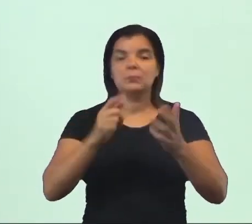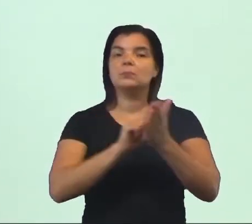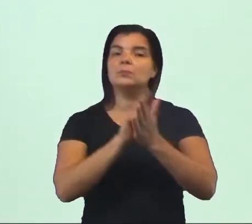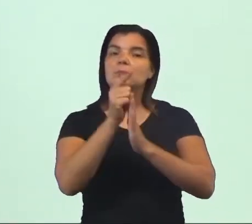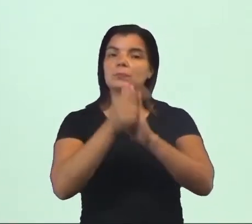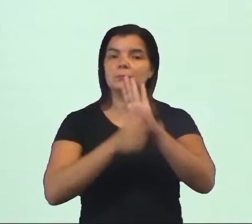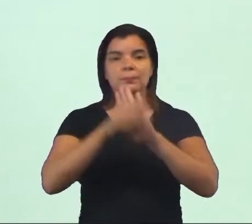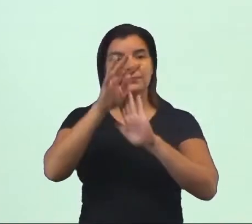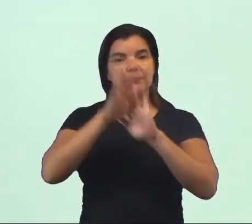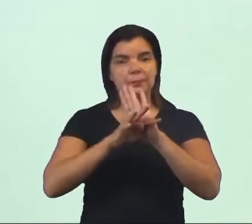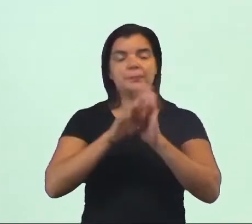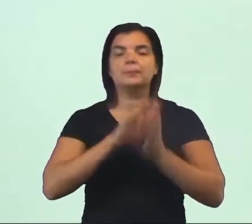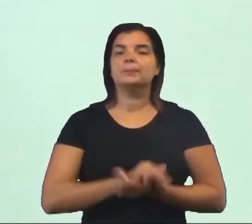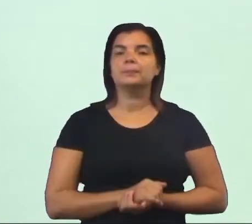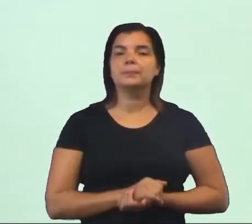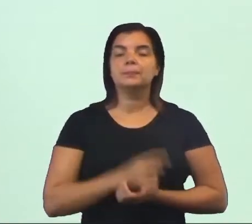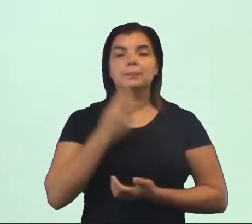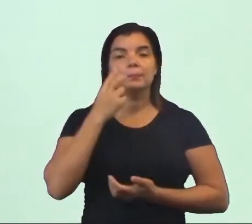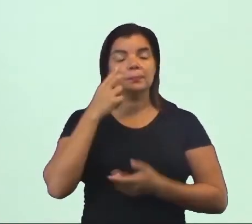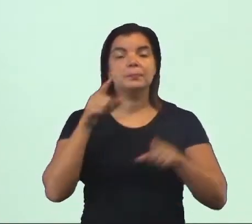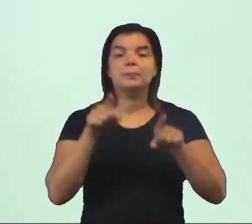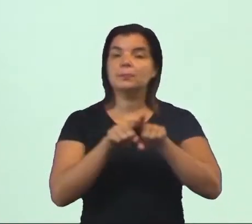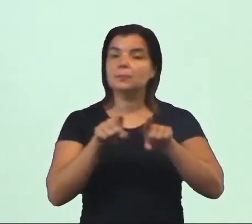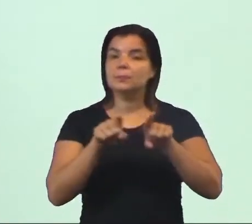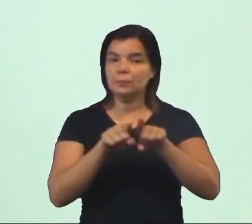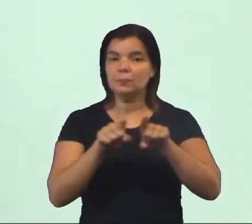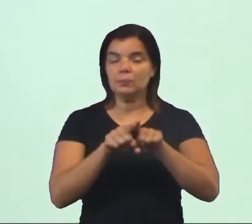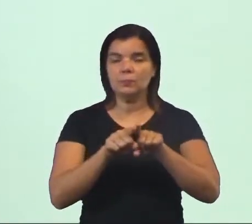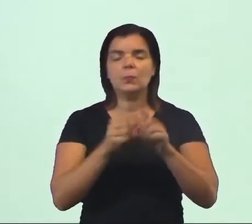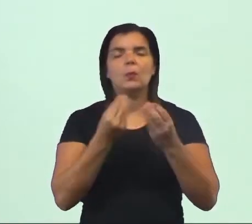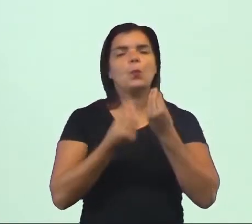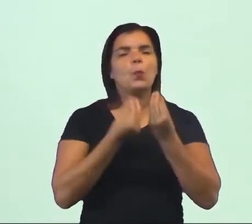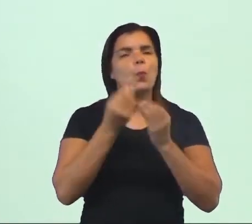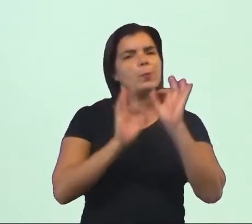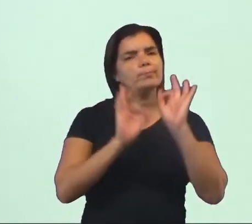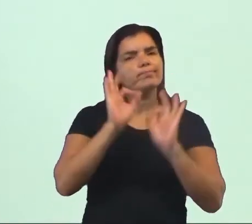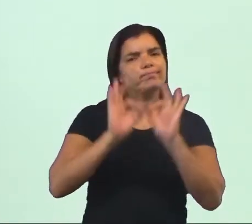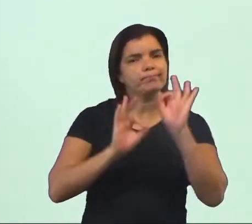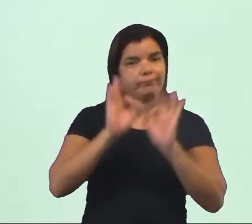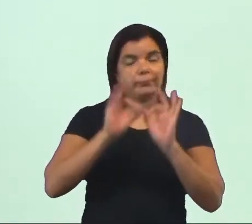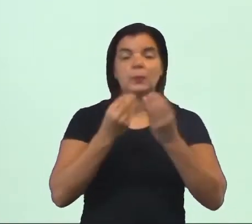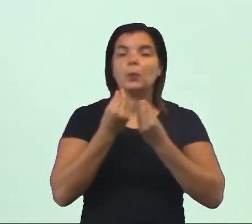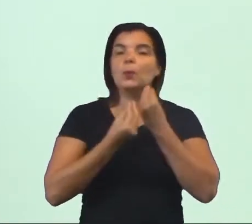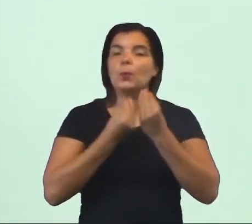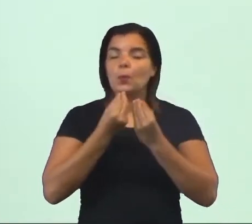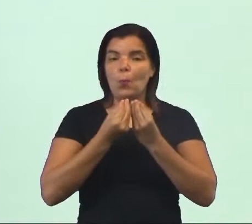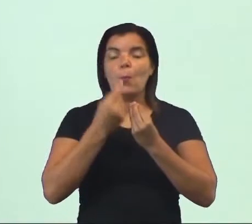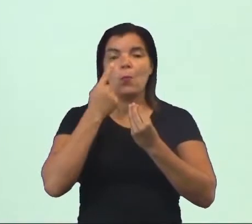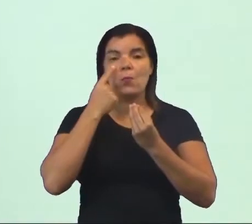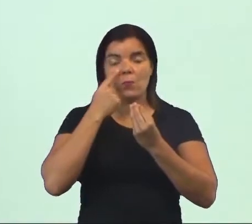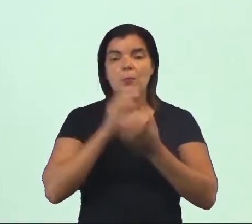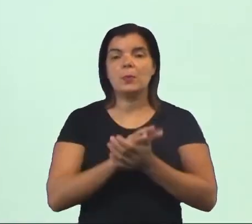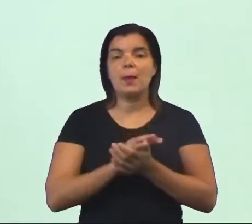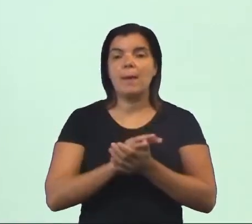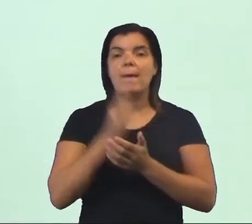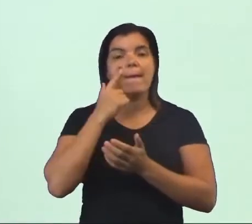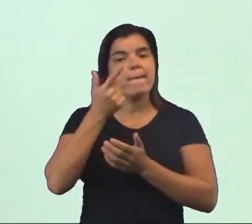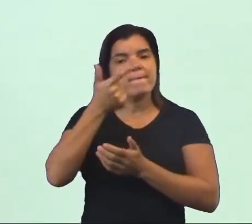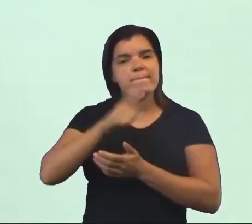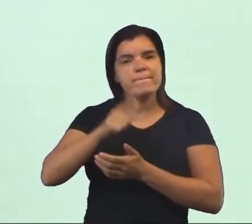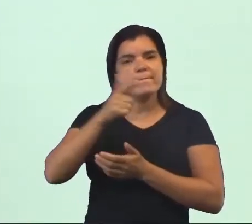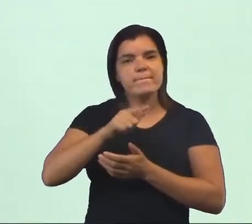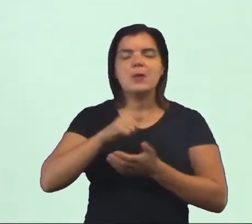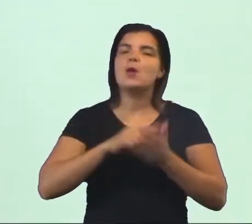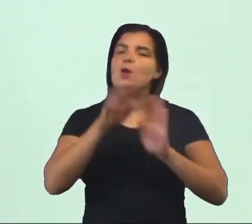gênero textual. Vamos falar sobre um roteiro, vamos fazer um roteiro de como revisar esse texto. Vamos